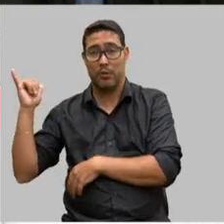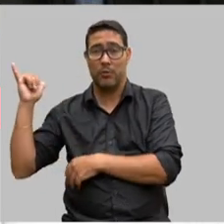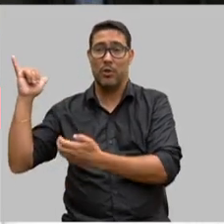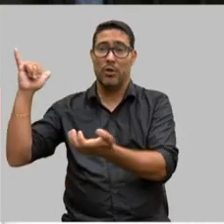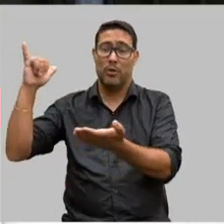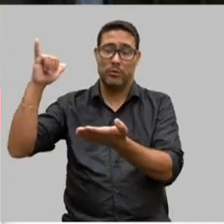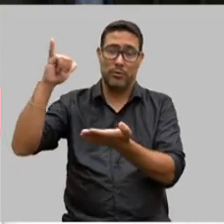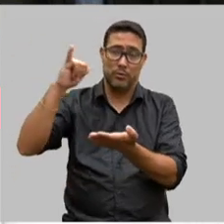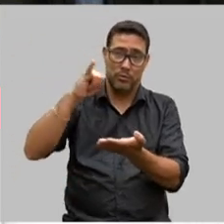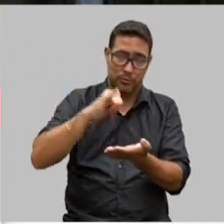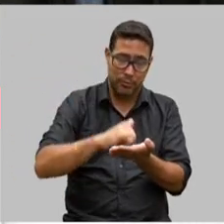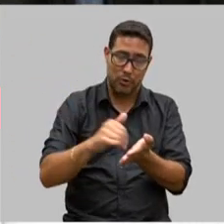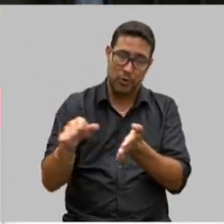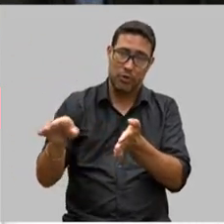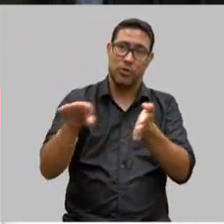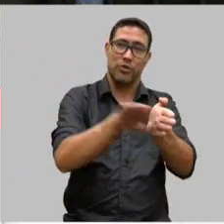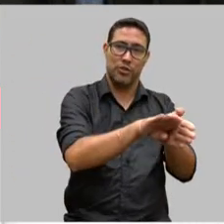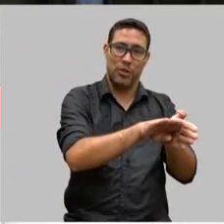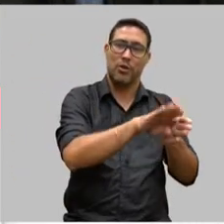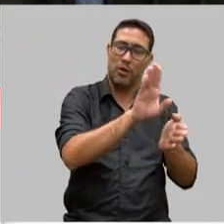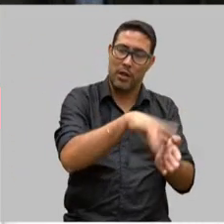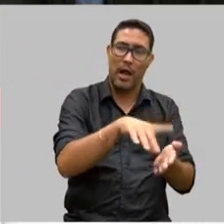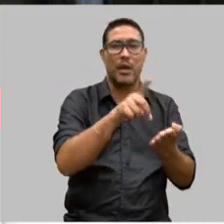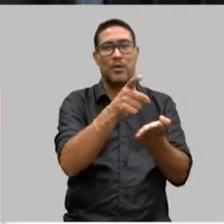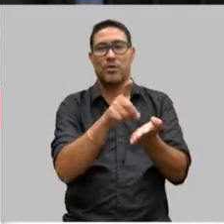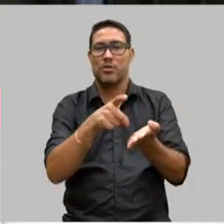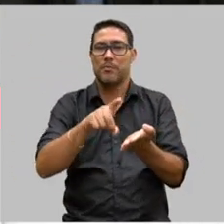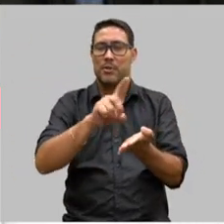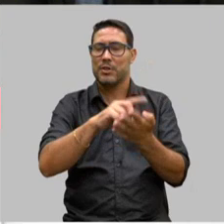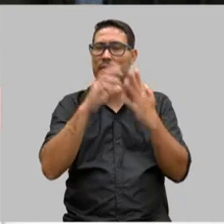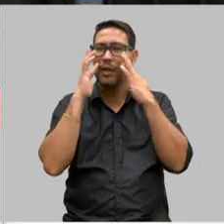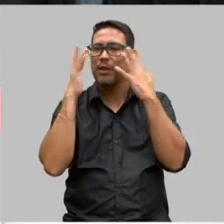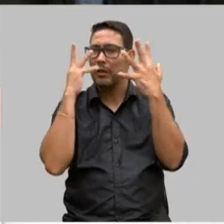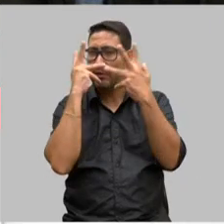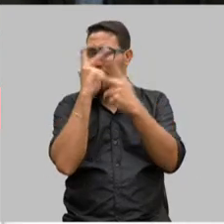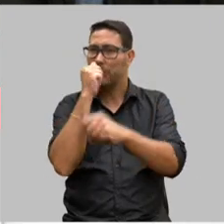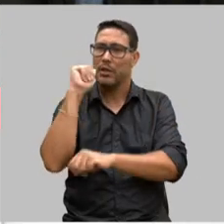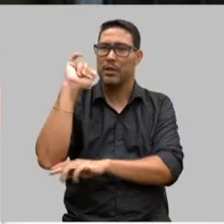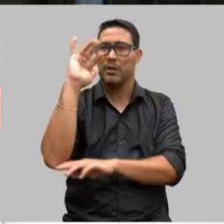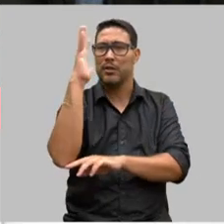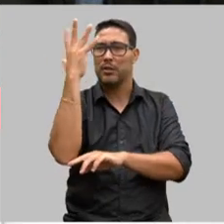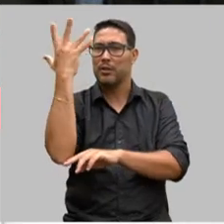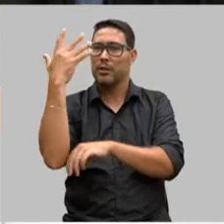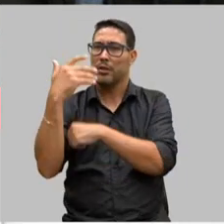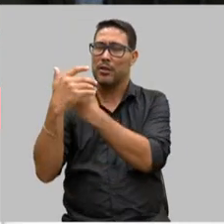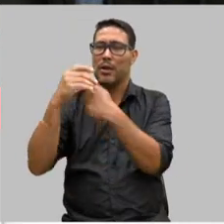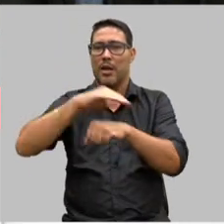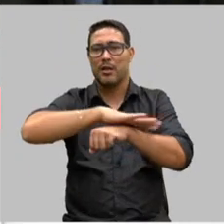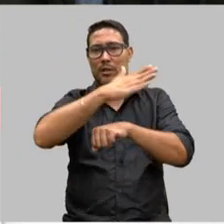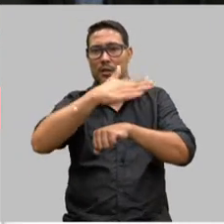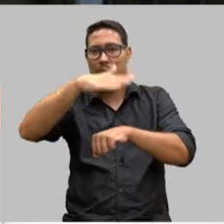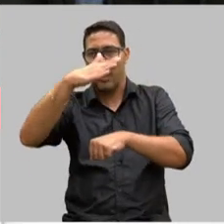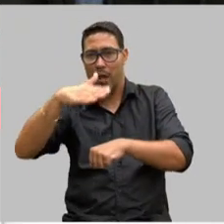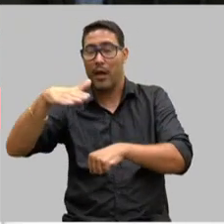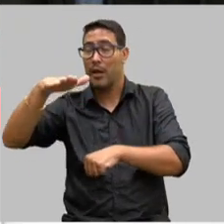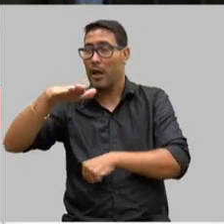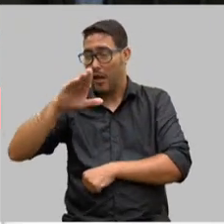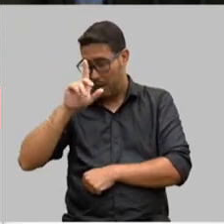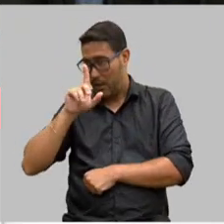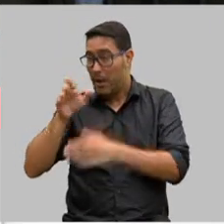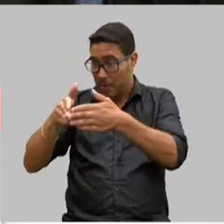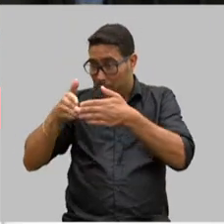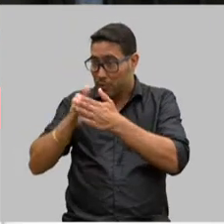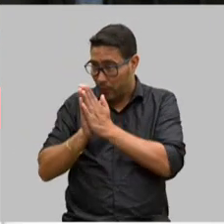lá naquela beleza da serra, né, chegando em Diamantina, ele mandou o motorista parar. Aí